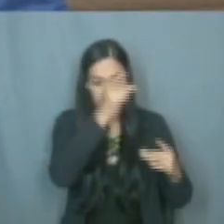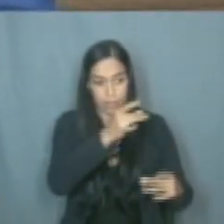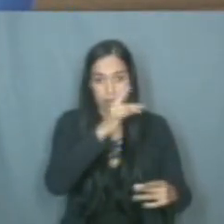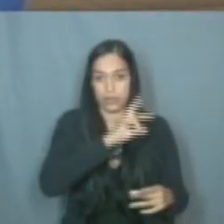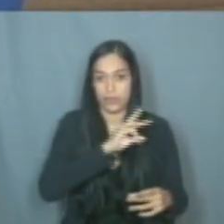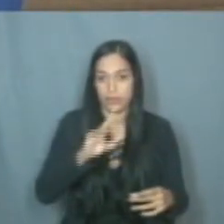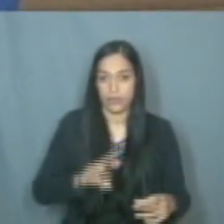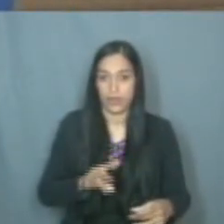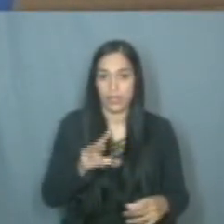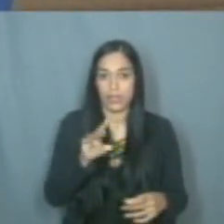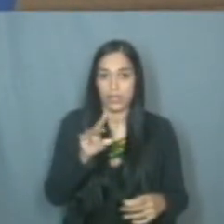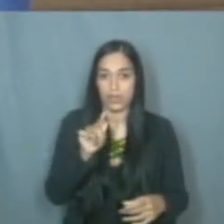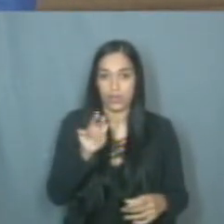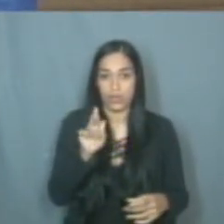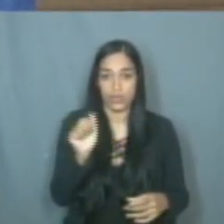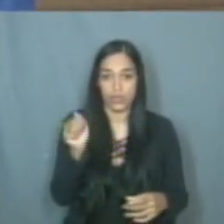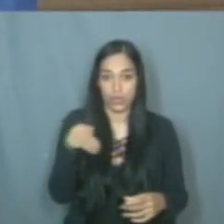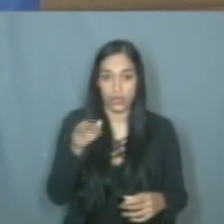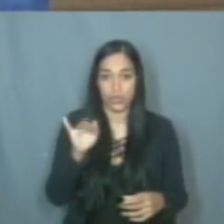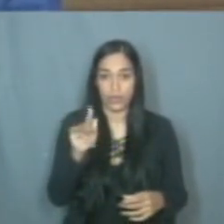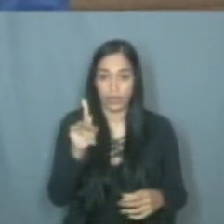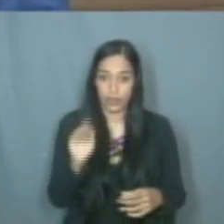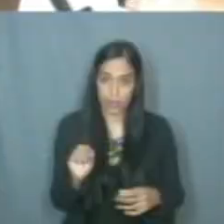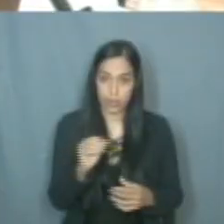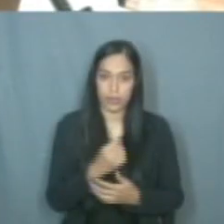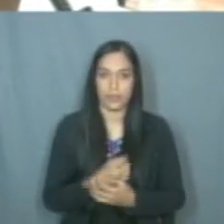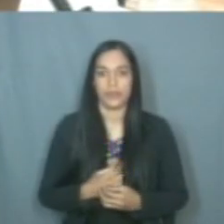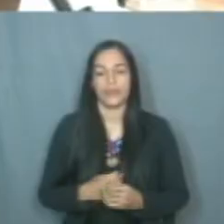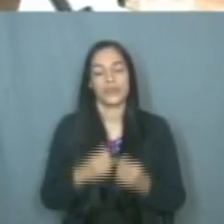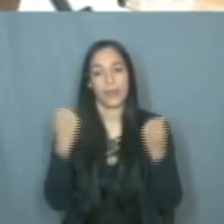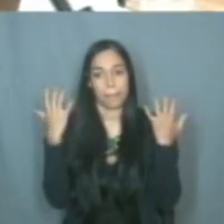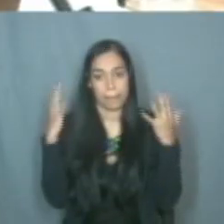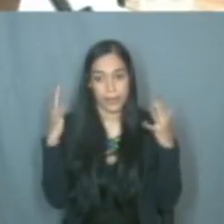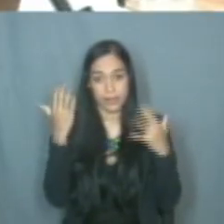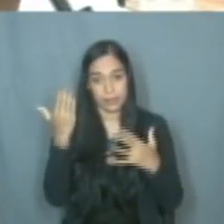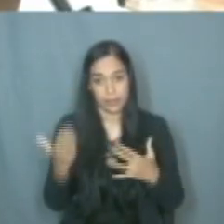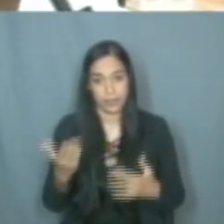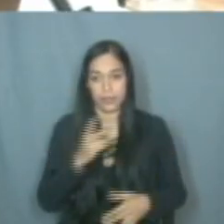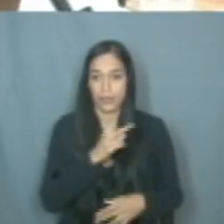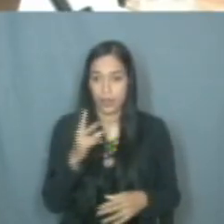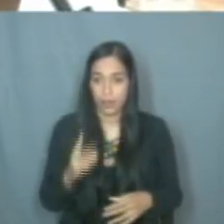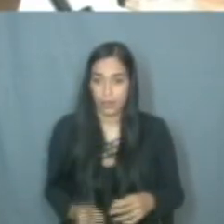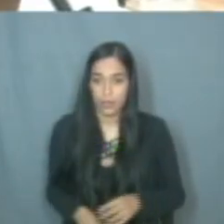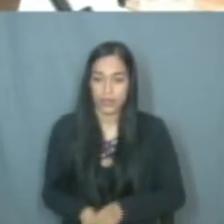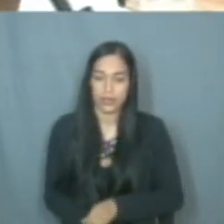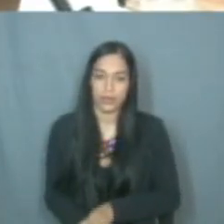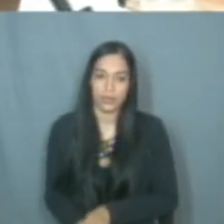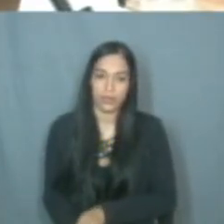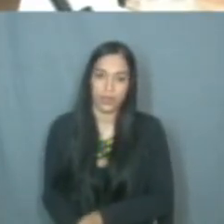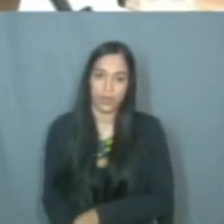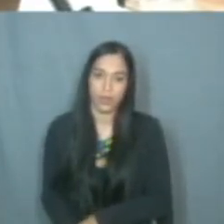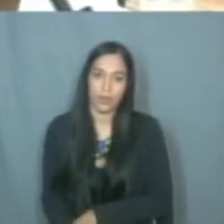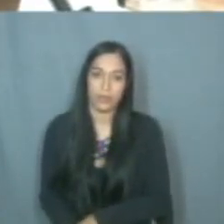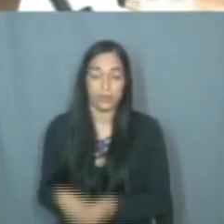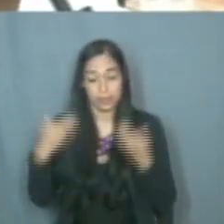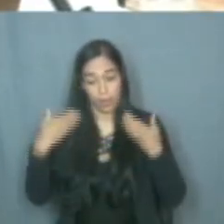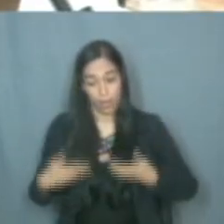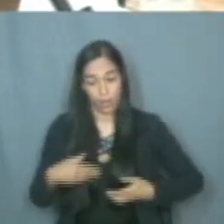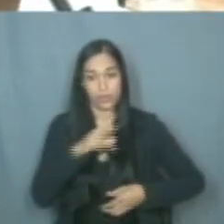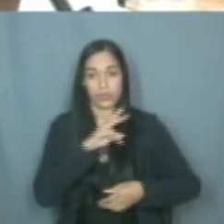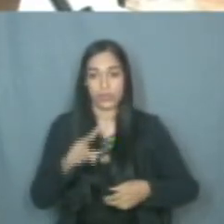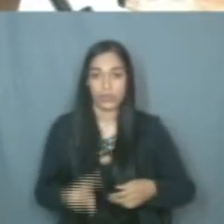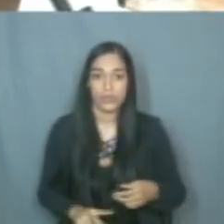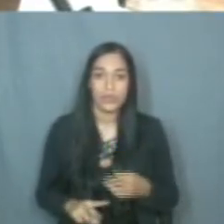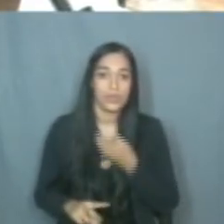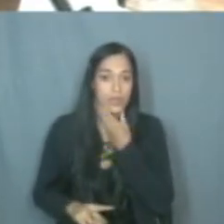Gilson Machado Filho, para depois poder completar. Primeiramente, parabenizar o vereador. Inclusive, quero dizer que eu sou um dos vereadores que devo